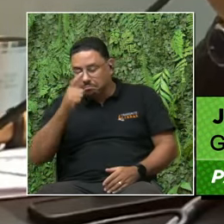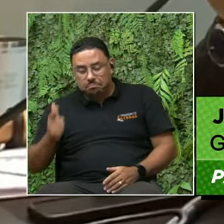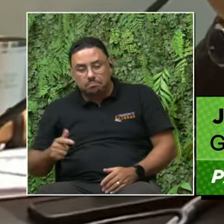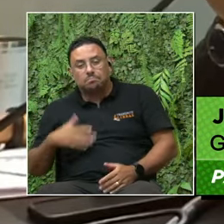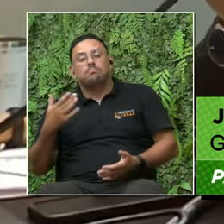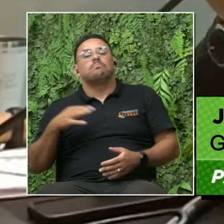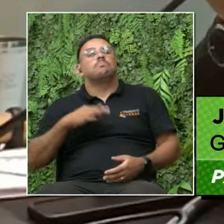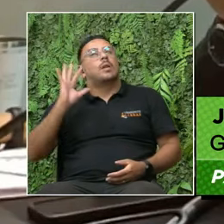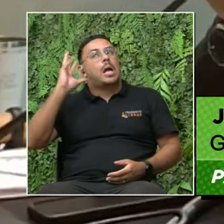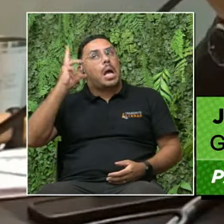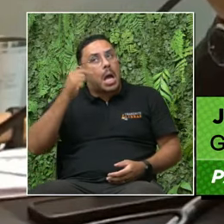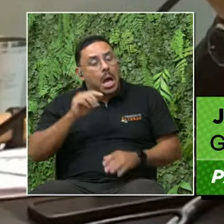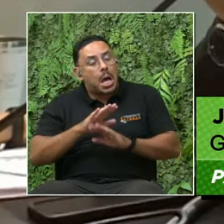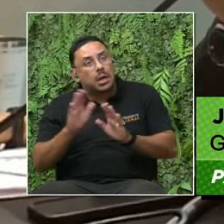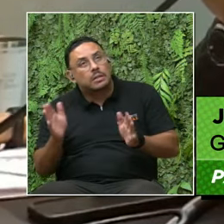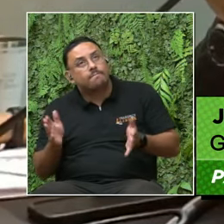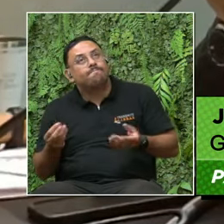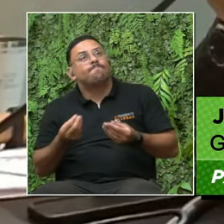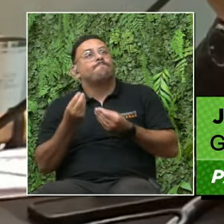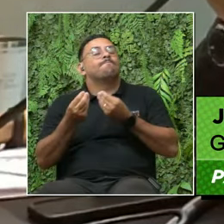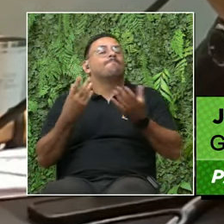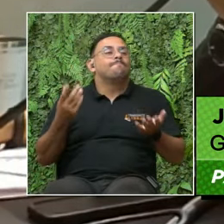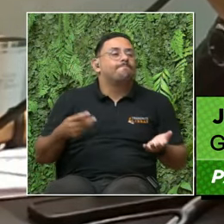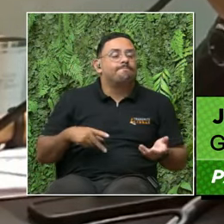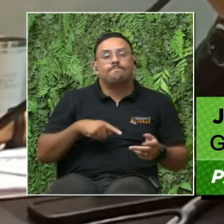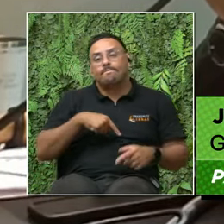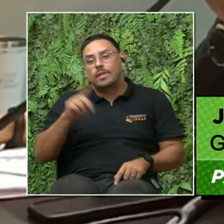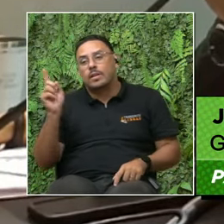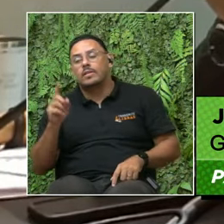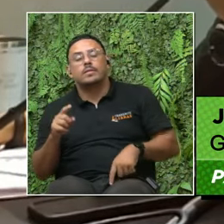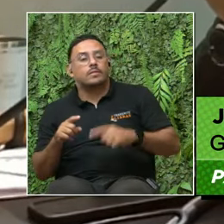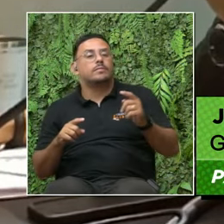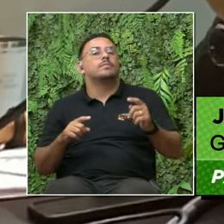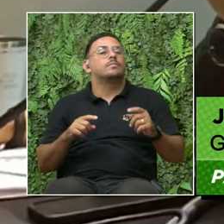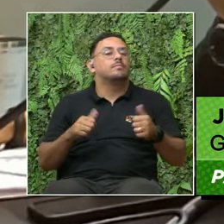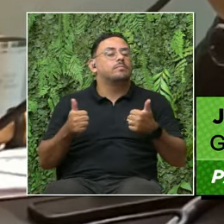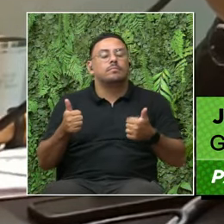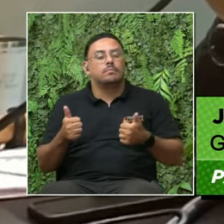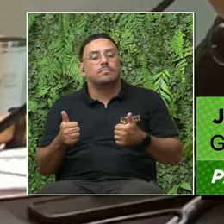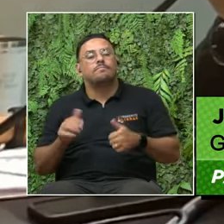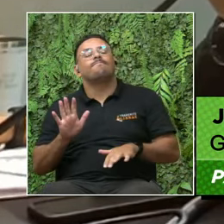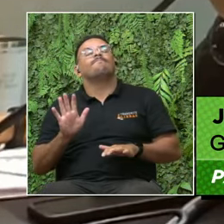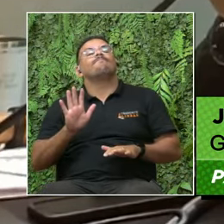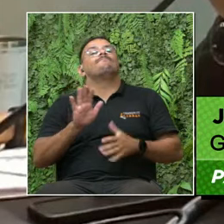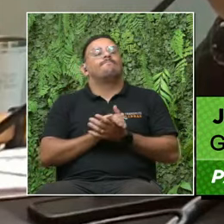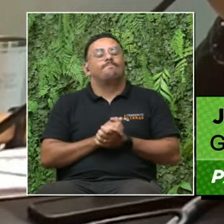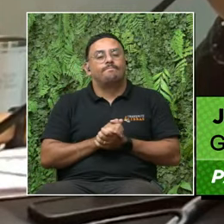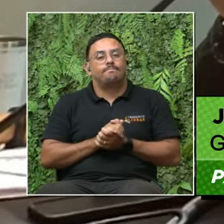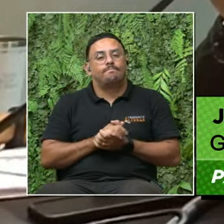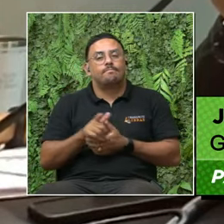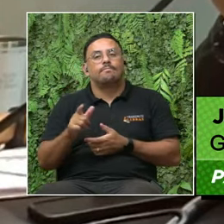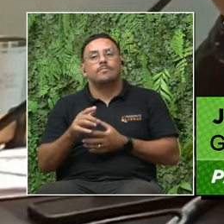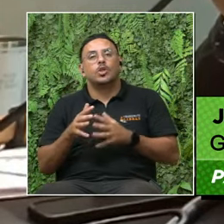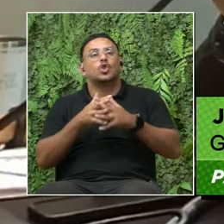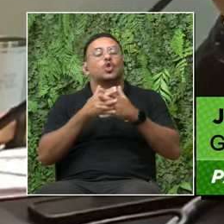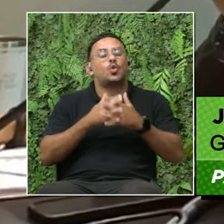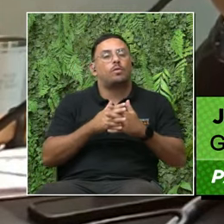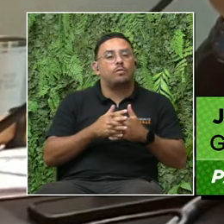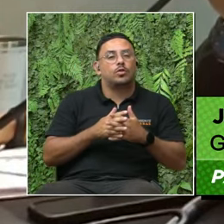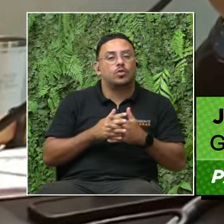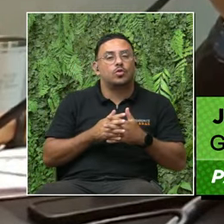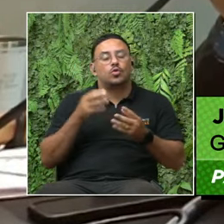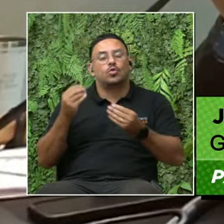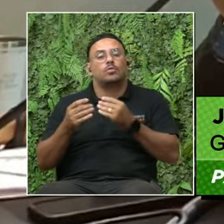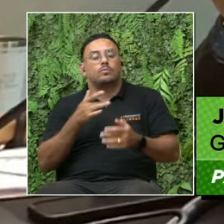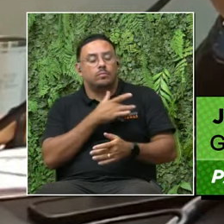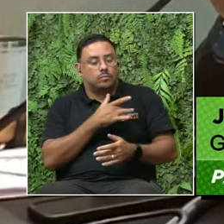gênes eu não acho que foi assim ah eh vamos lá vamos no tudo ou nada cara ele ele ele confundiu o o